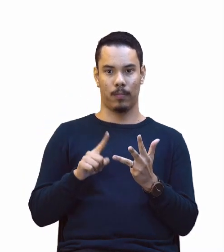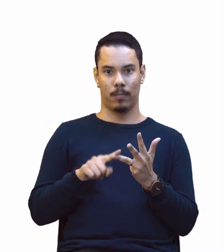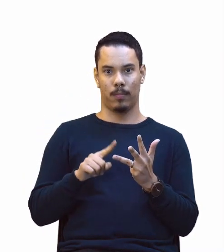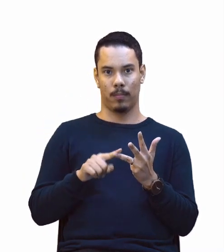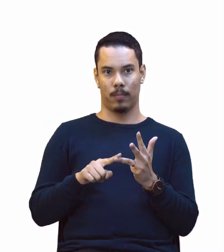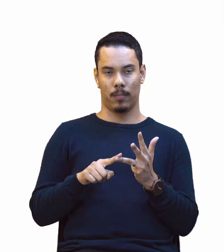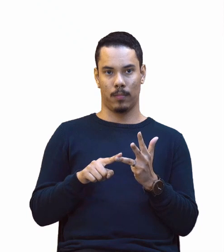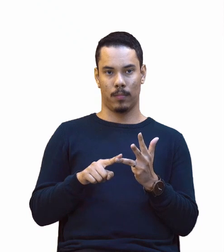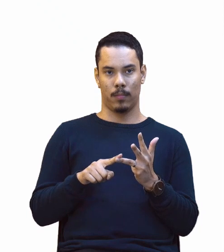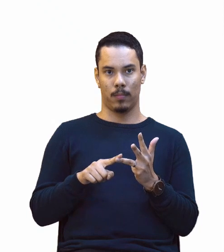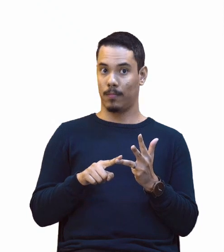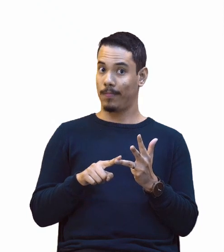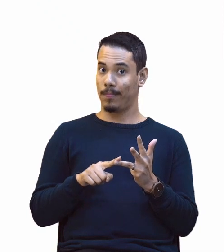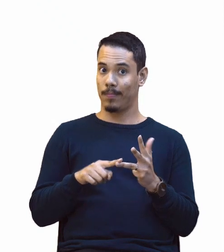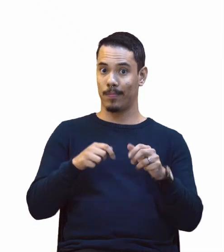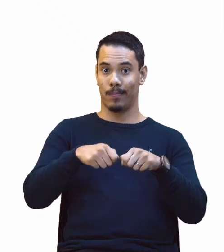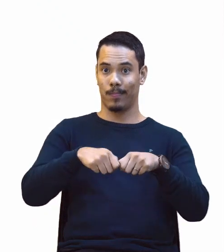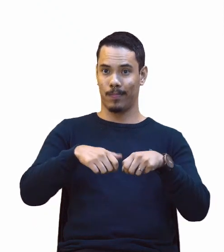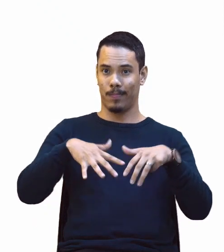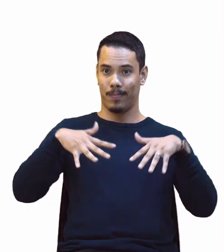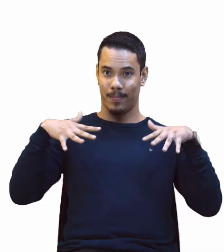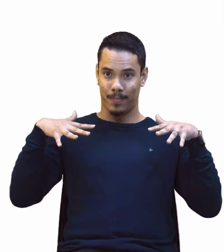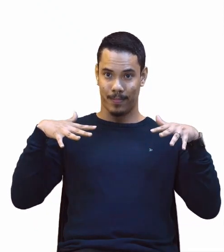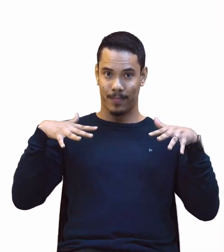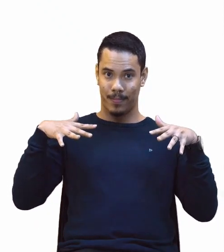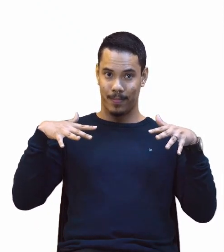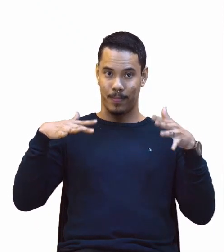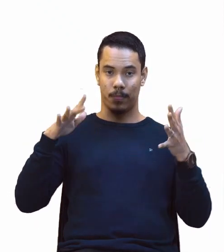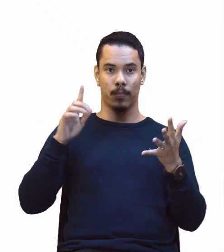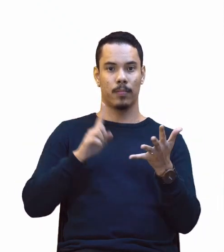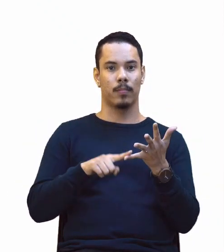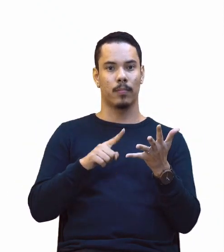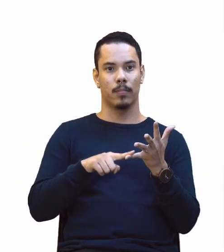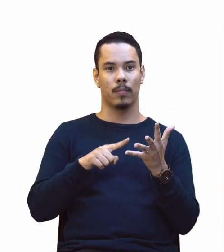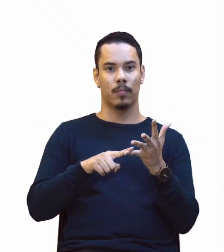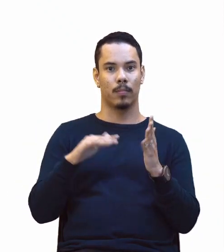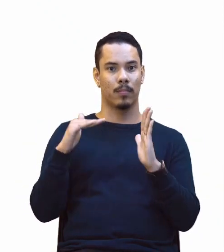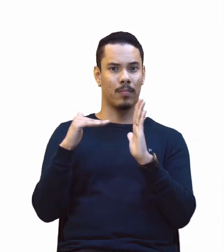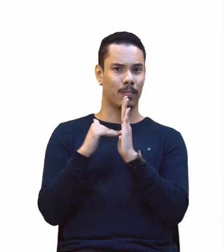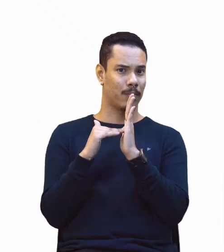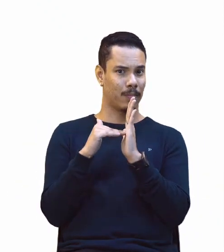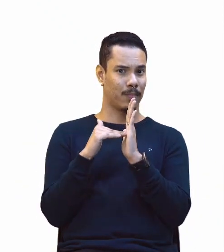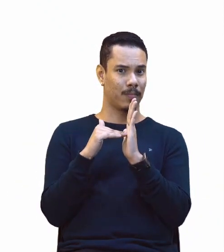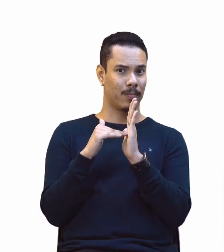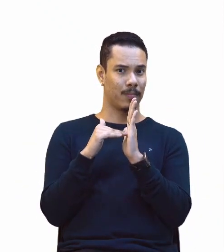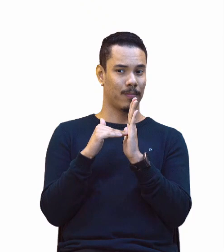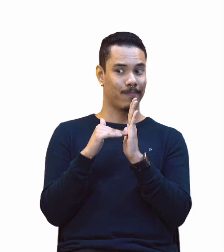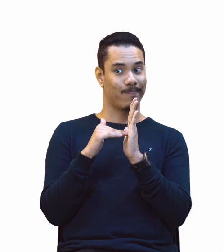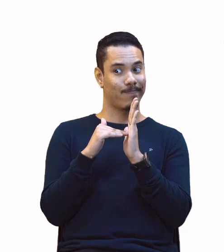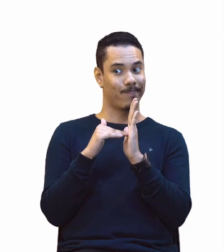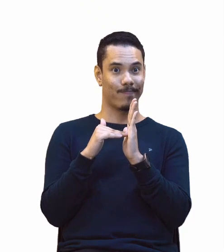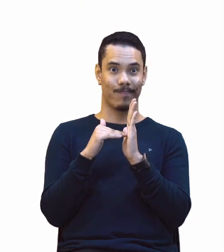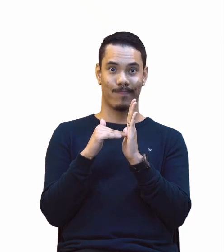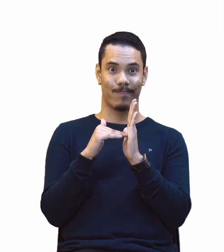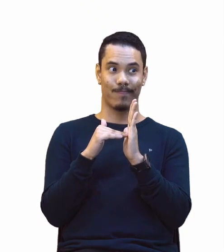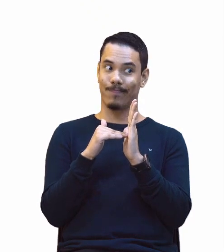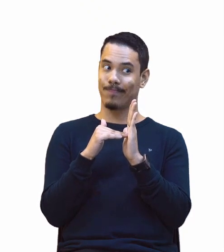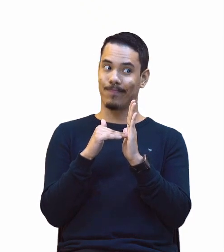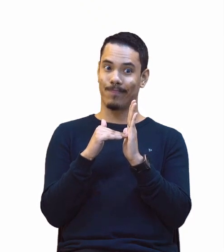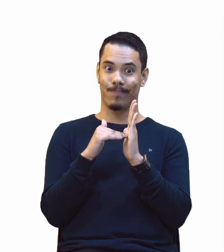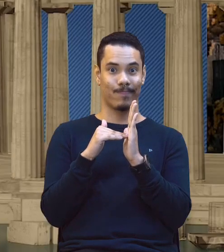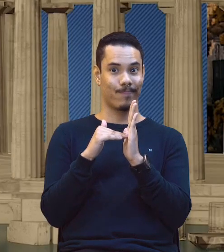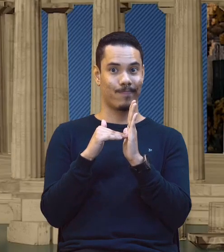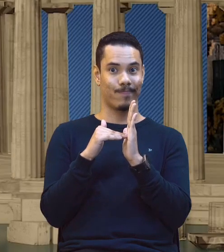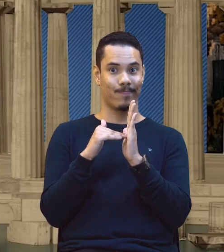gregos se reuniam em um auditório ou, por sua vez, na Câmara dos Deputados? E aí,